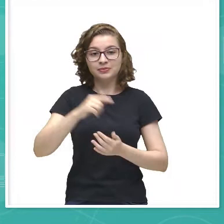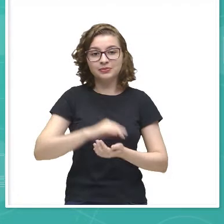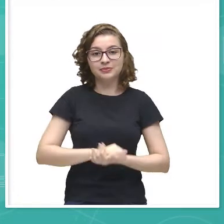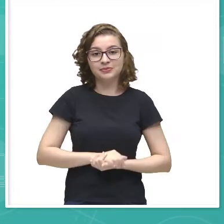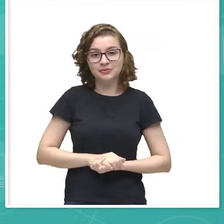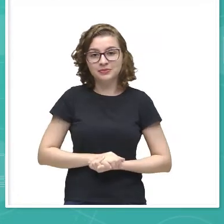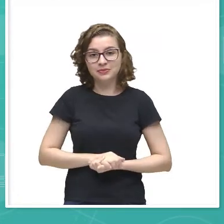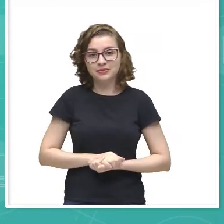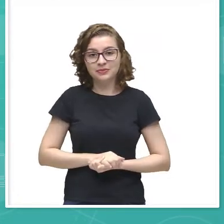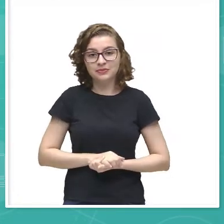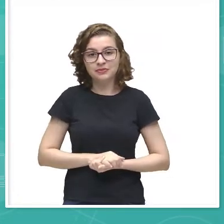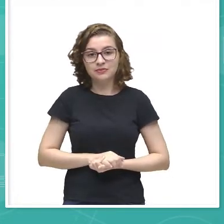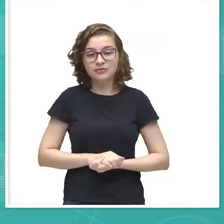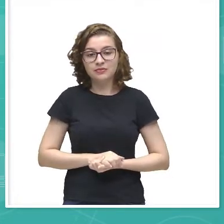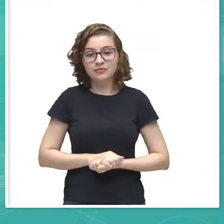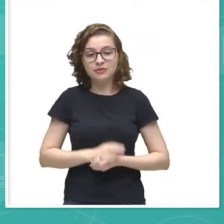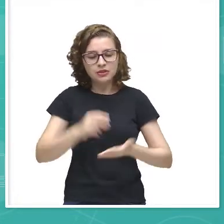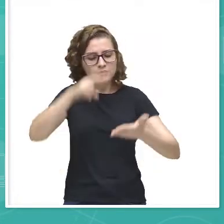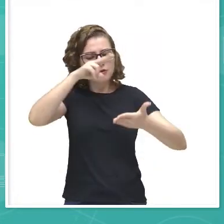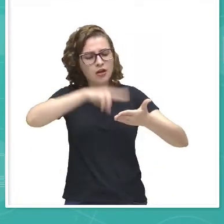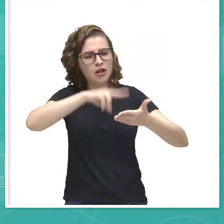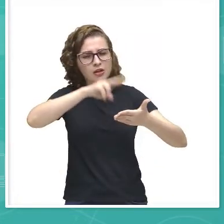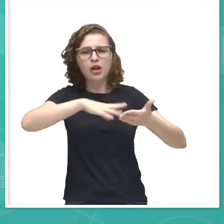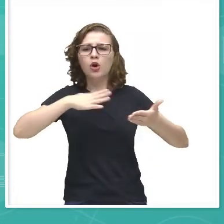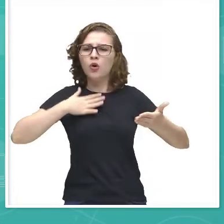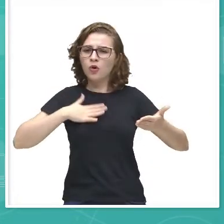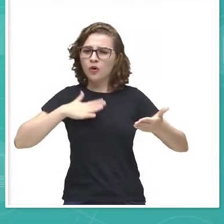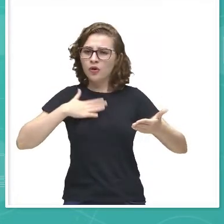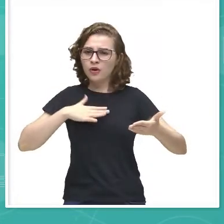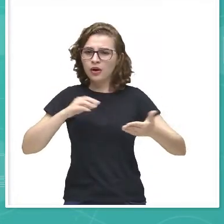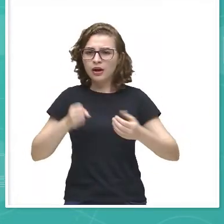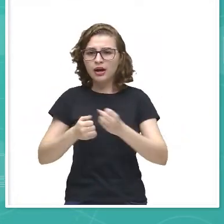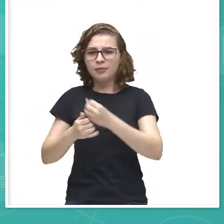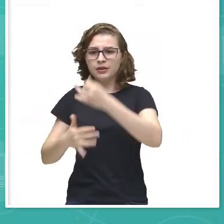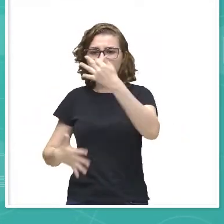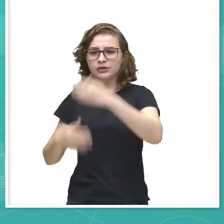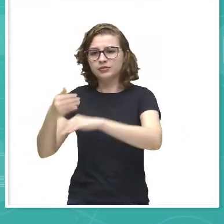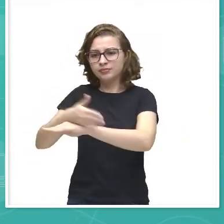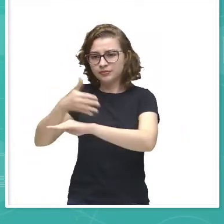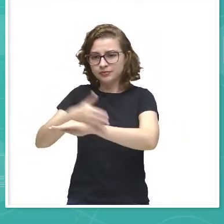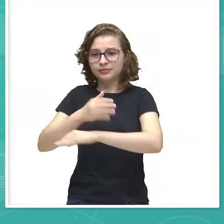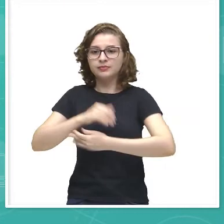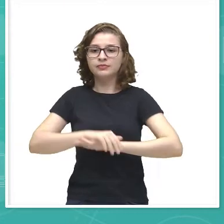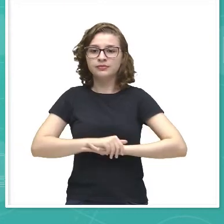segunda questão, vocês vão ler com bastante atenção e agora a gente volta para interagir.